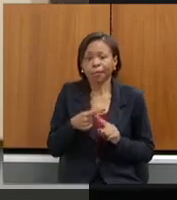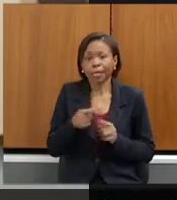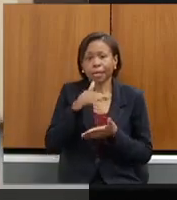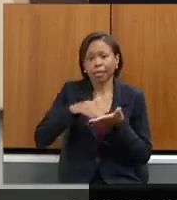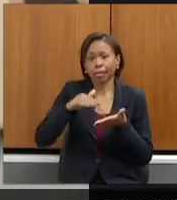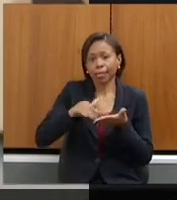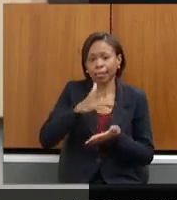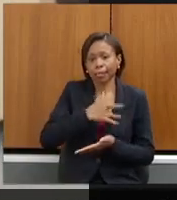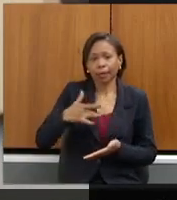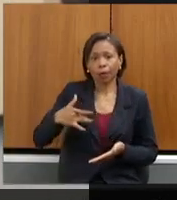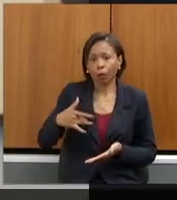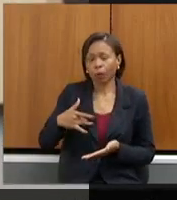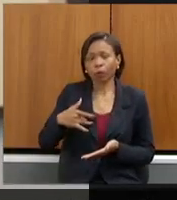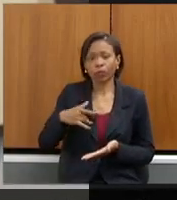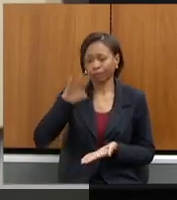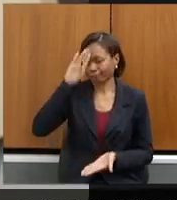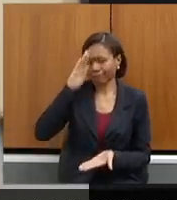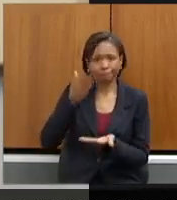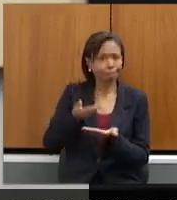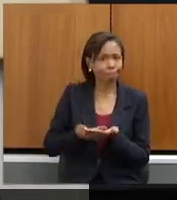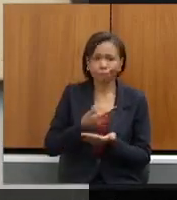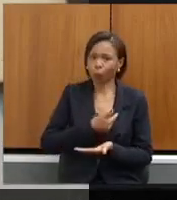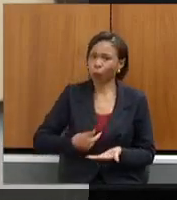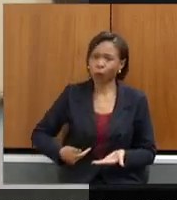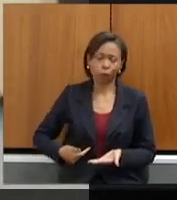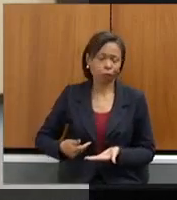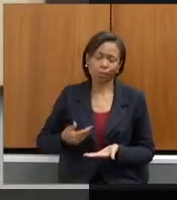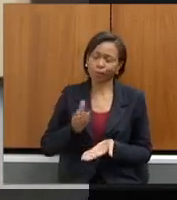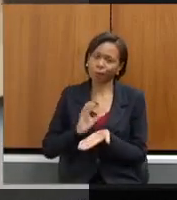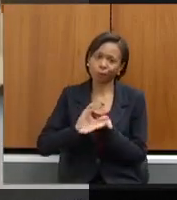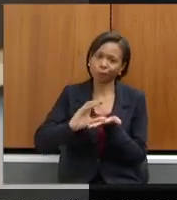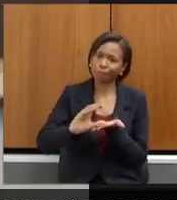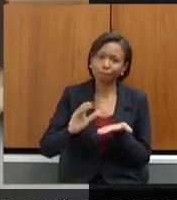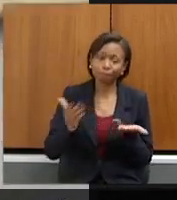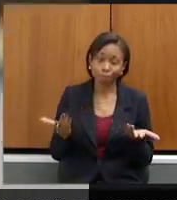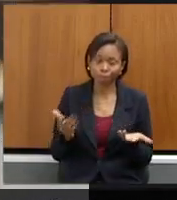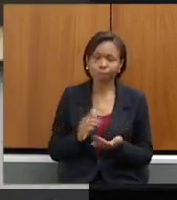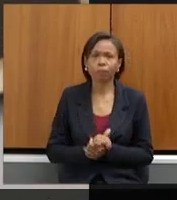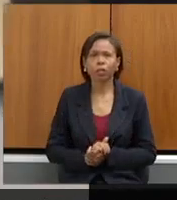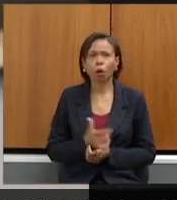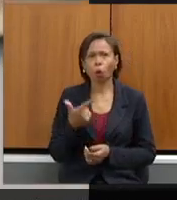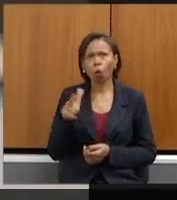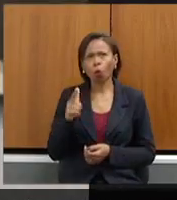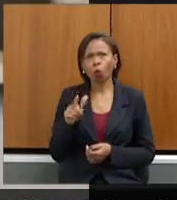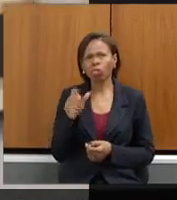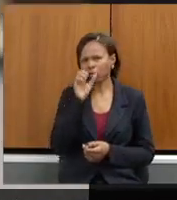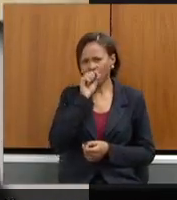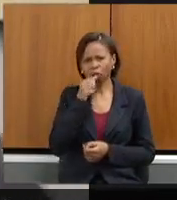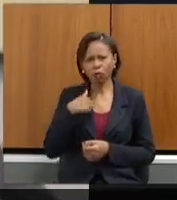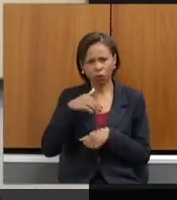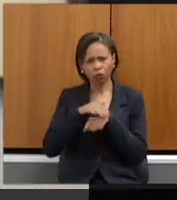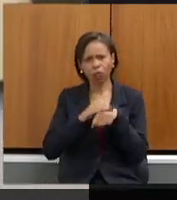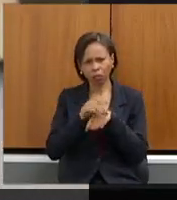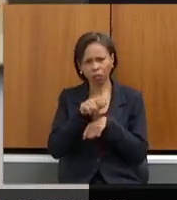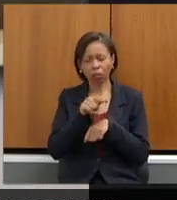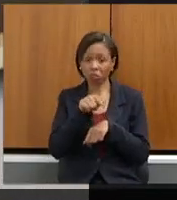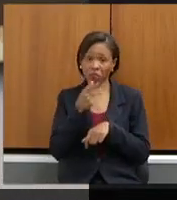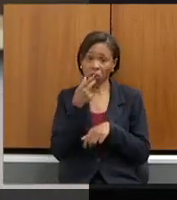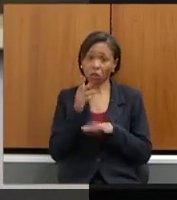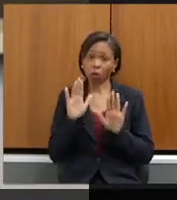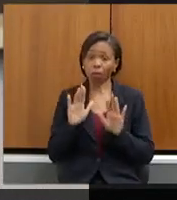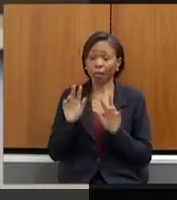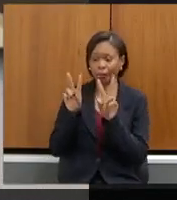de Minas com essa questão de repasse uma outra questão que eu conversei com o senhor e cozido no sábado e o senhor me pediu para não